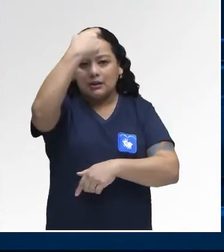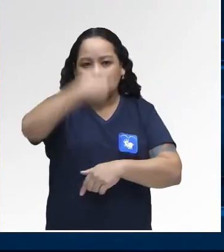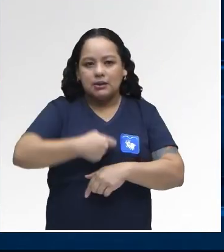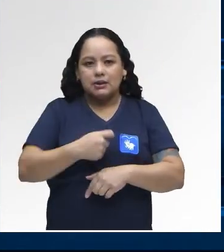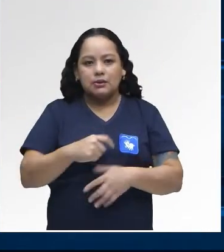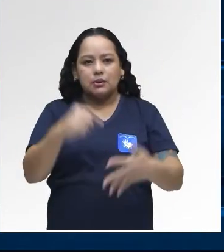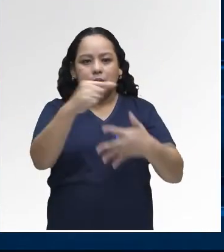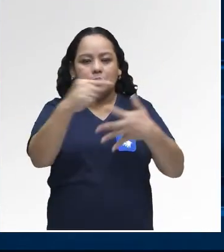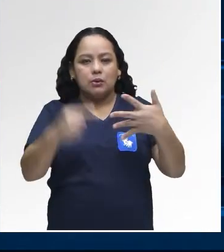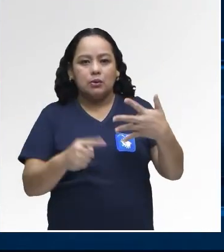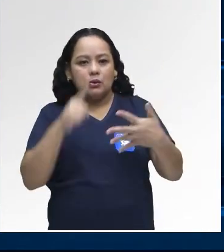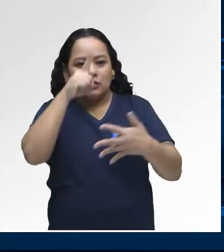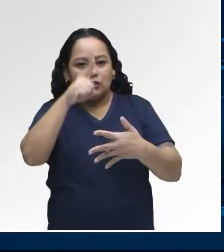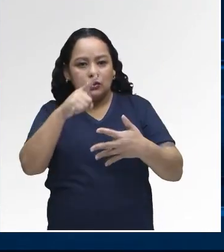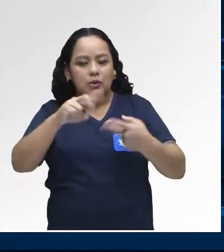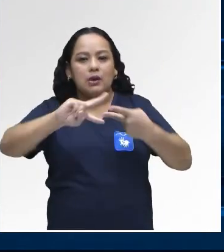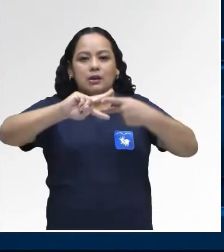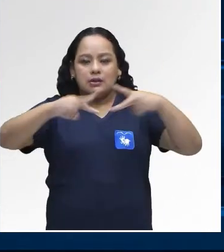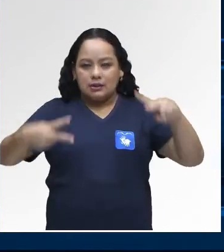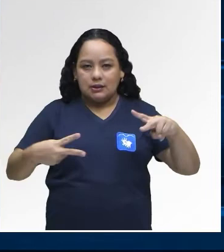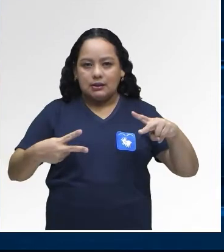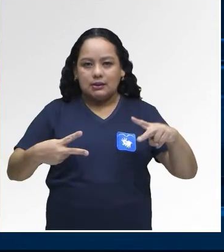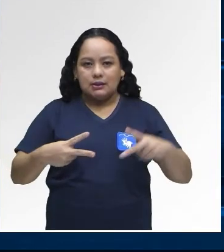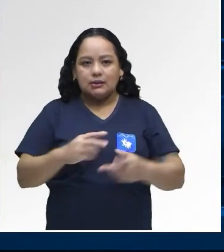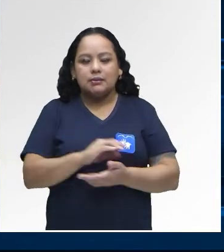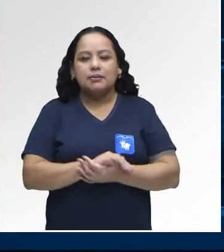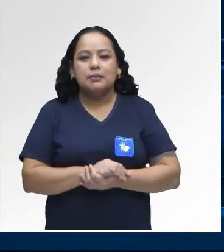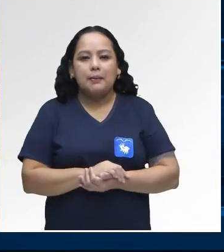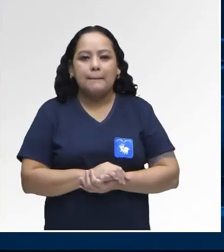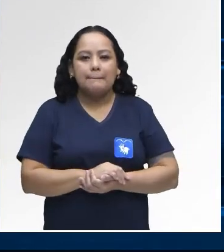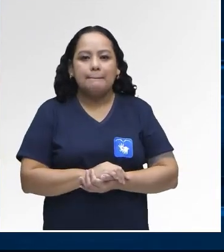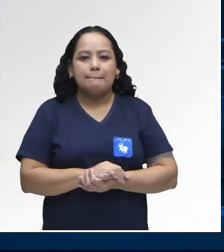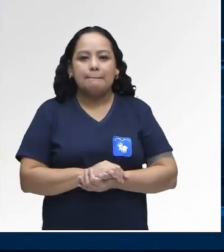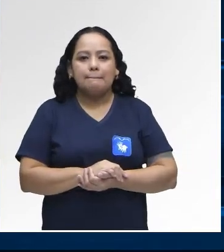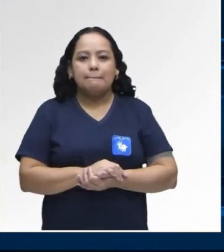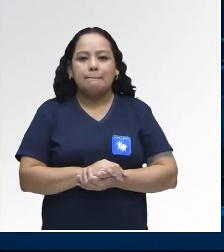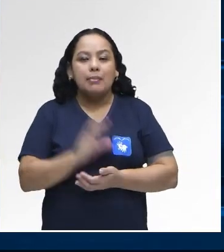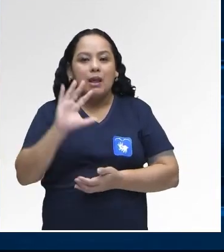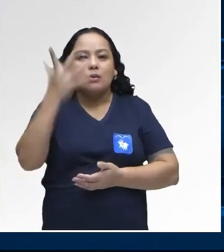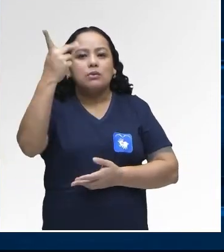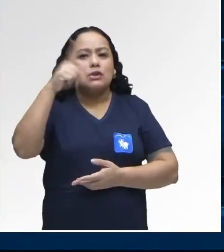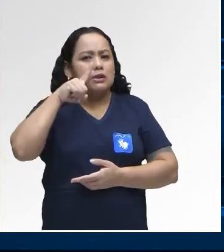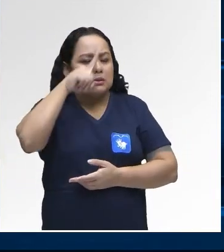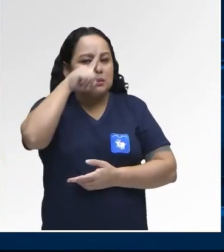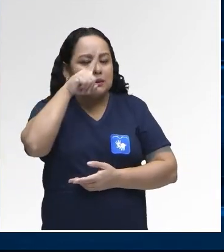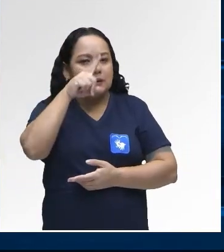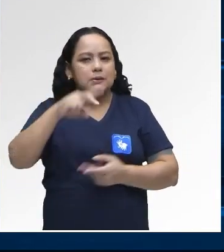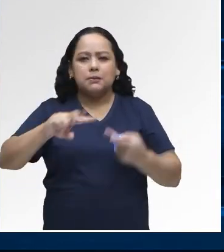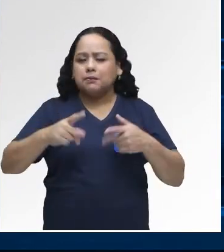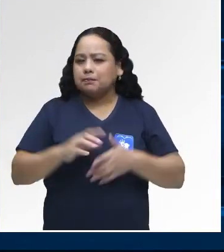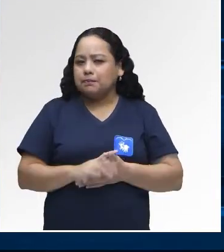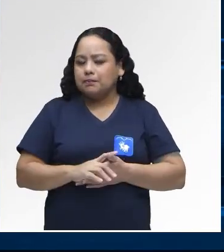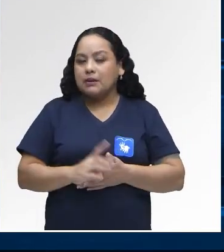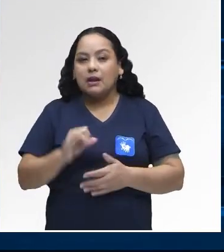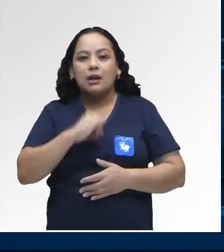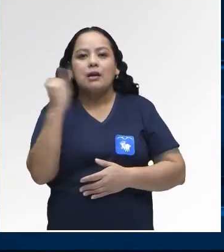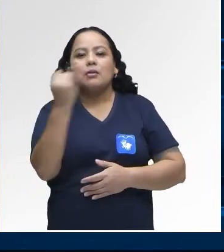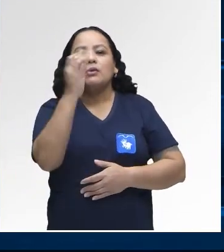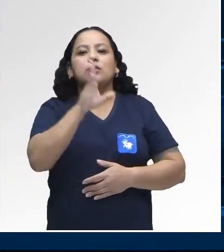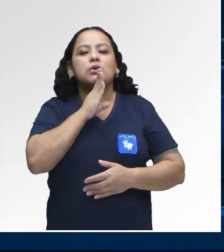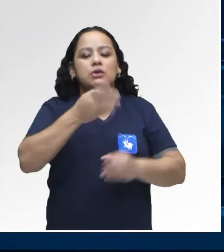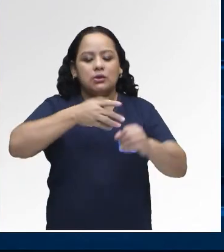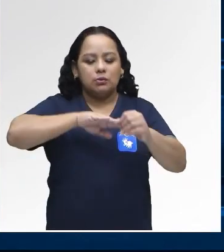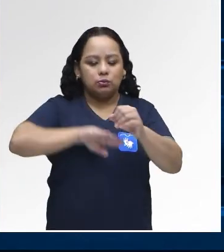risco são a genética, como eu acabei de falar para vocês, né? Então é importante a gente conhecer os hábitos da